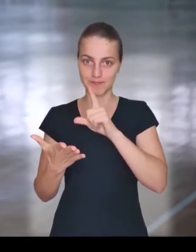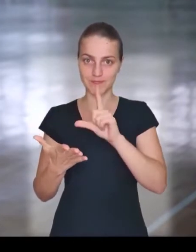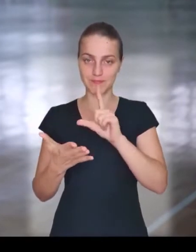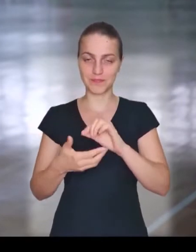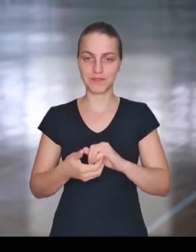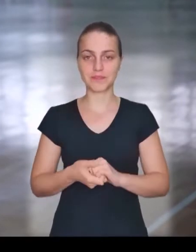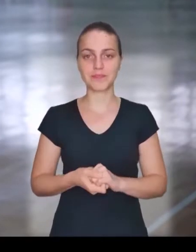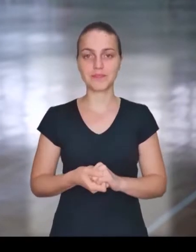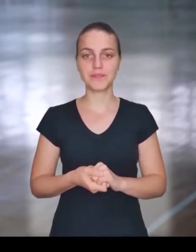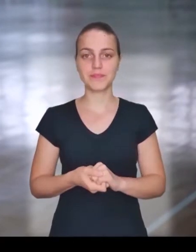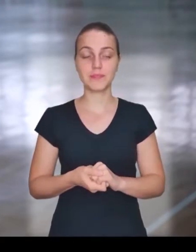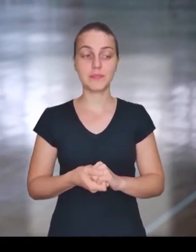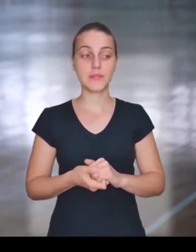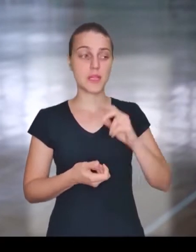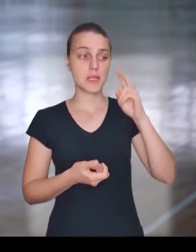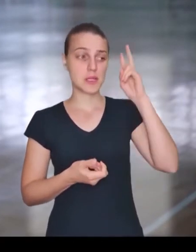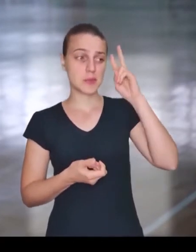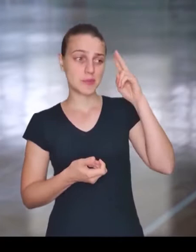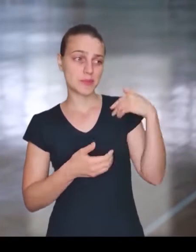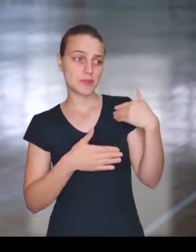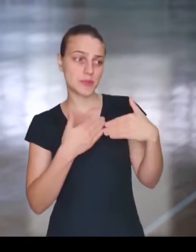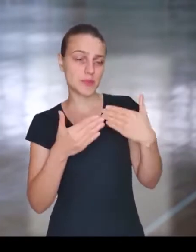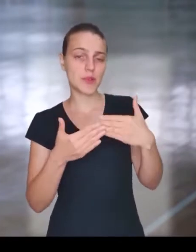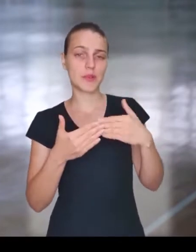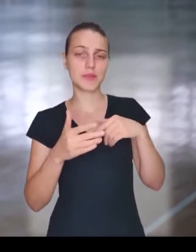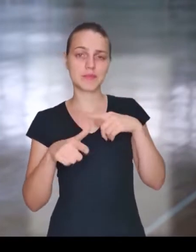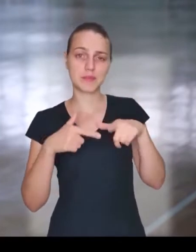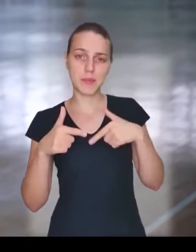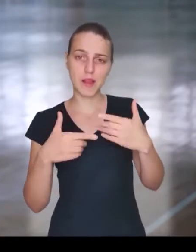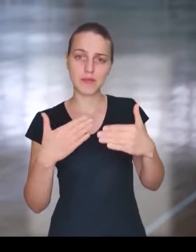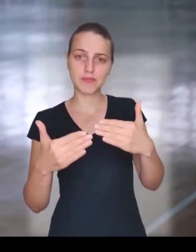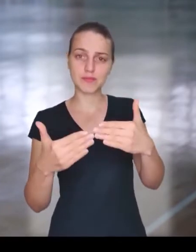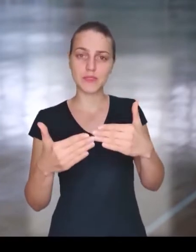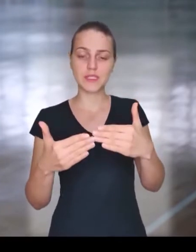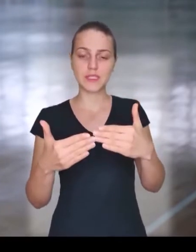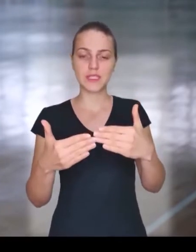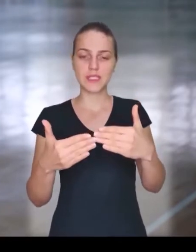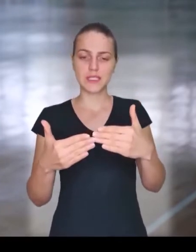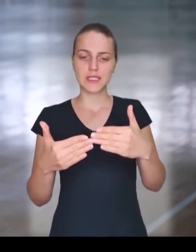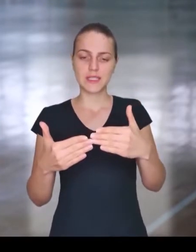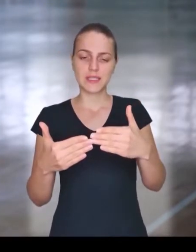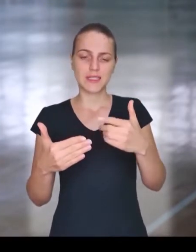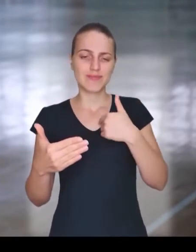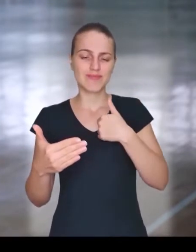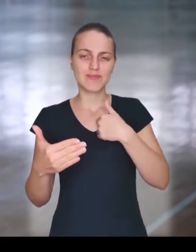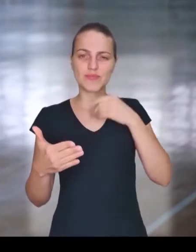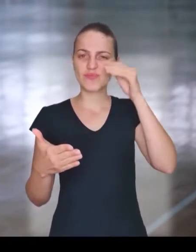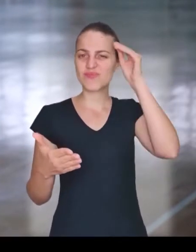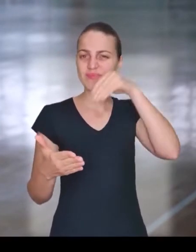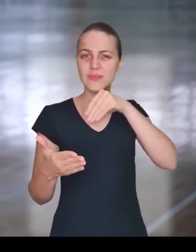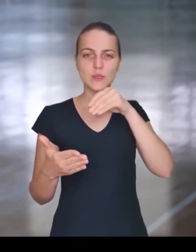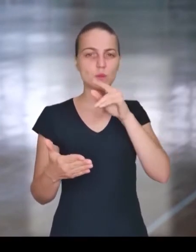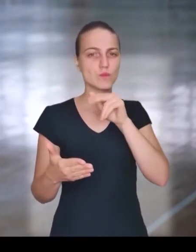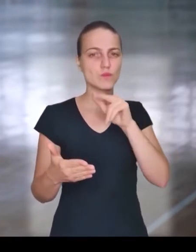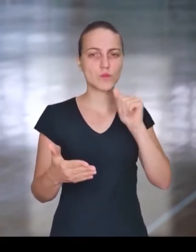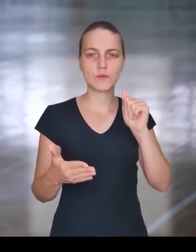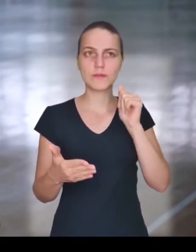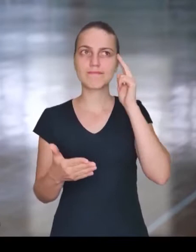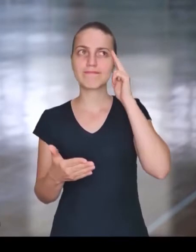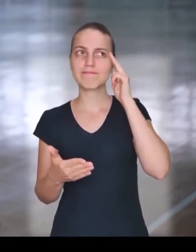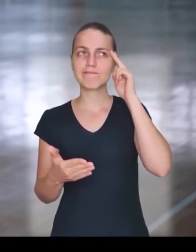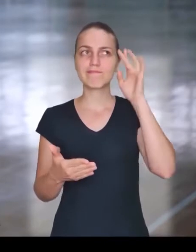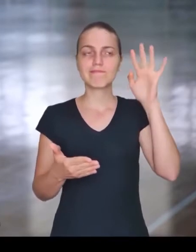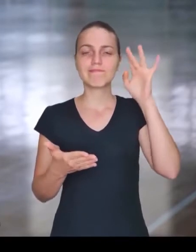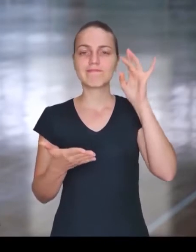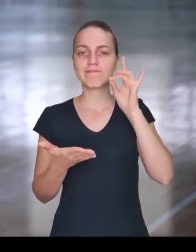tiro assim da minha história, da minha carreira, é de nunca desistir. Né? Você tem um sonho de correr atrás,